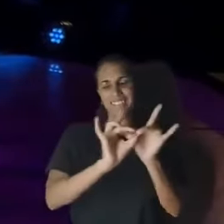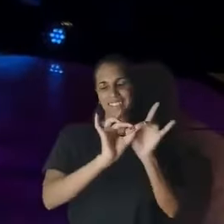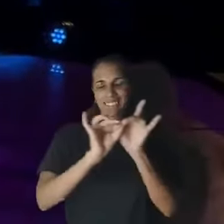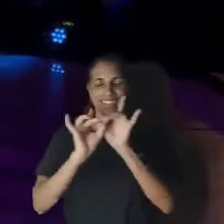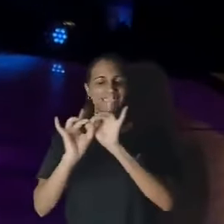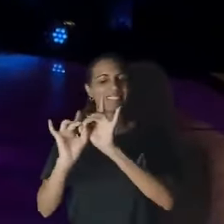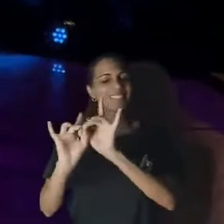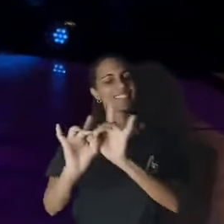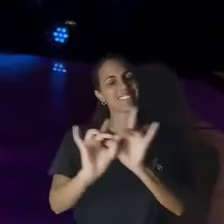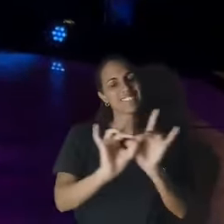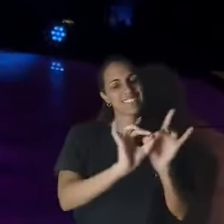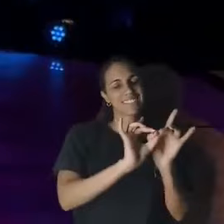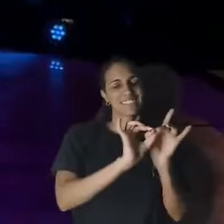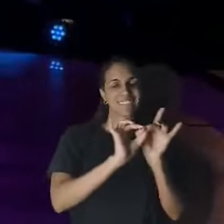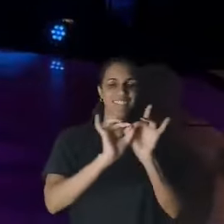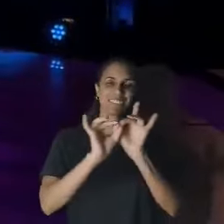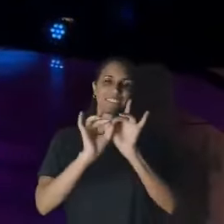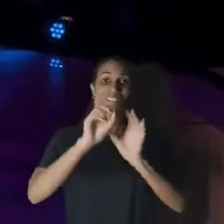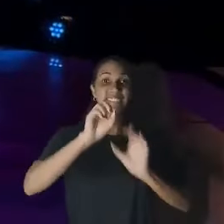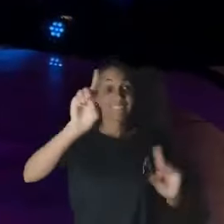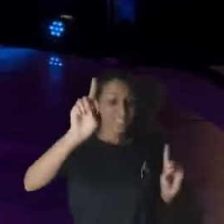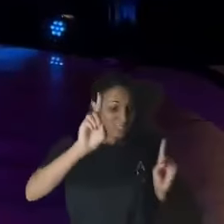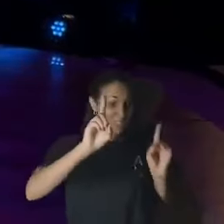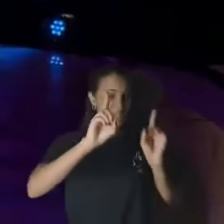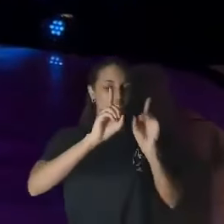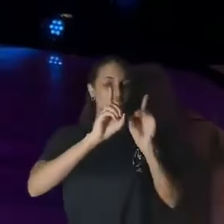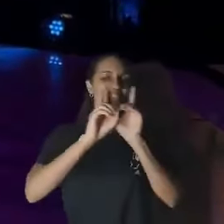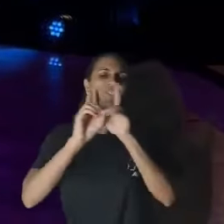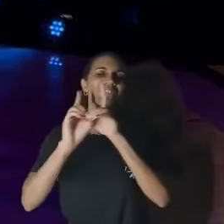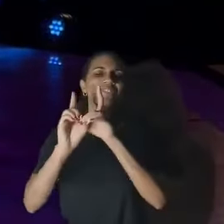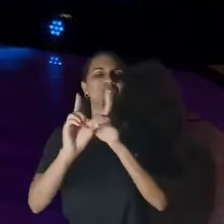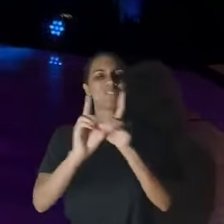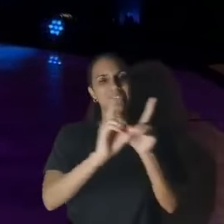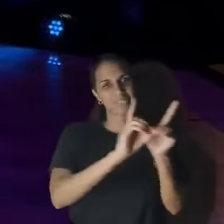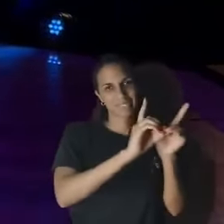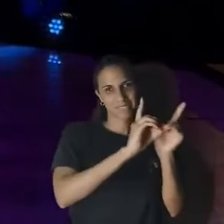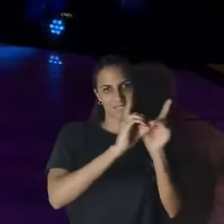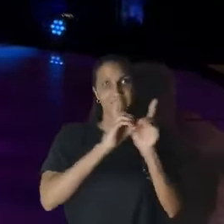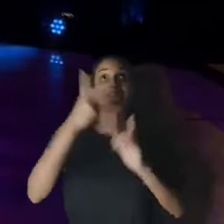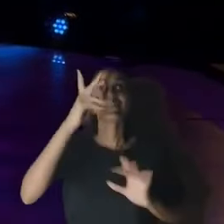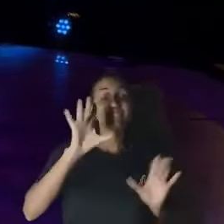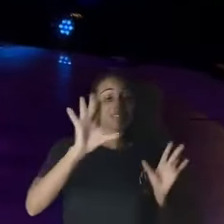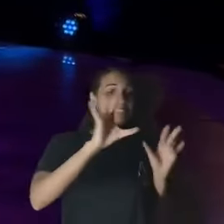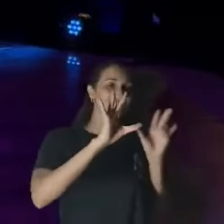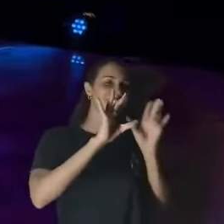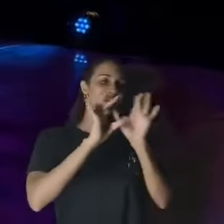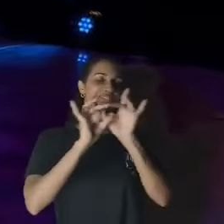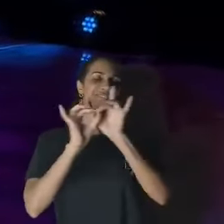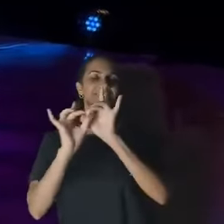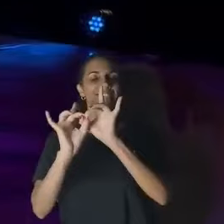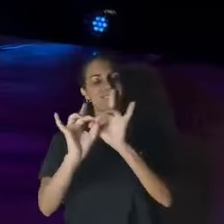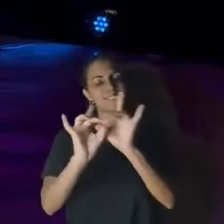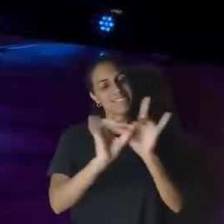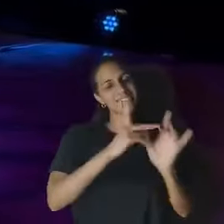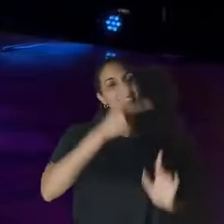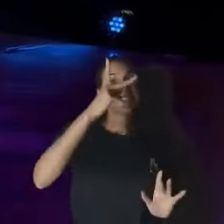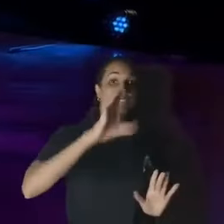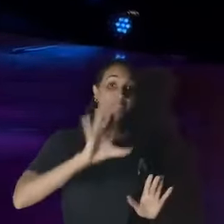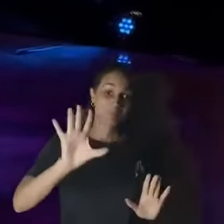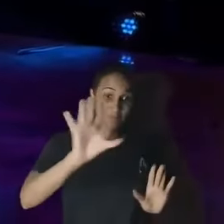tua presença, tua presença, tua presença,